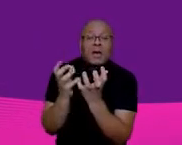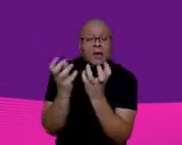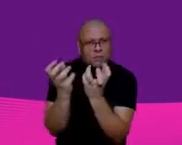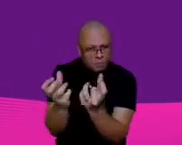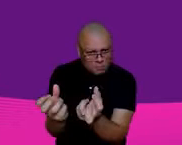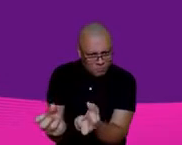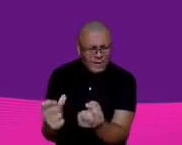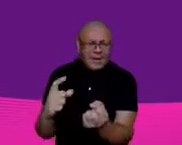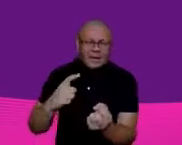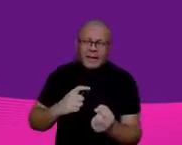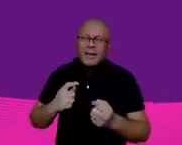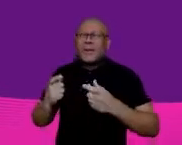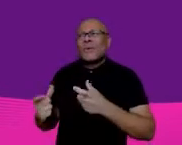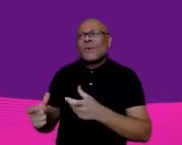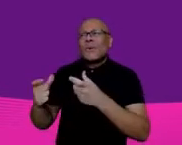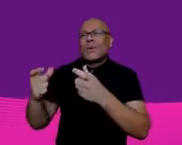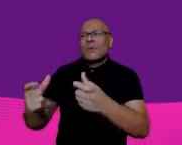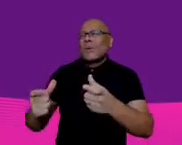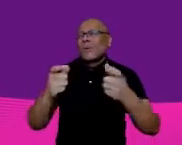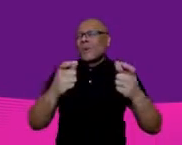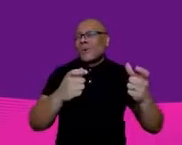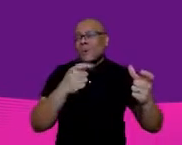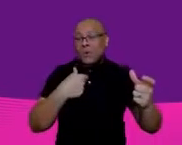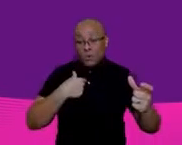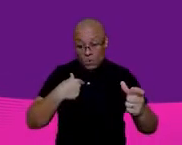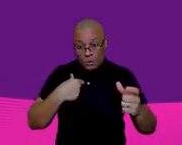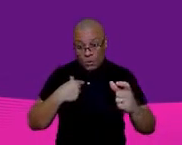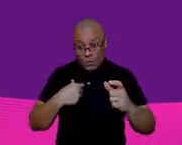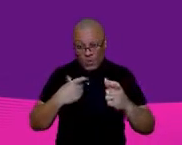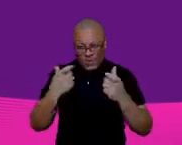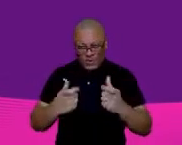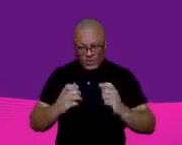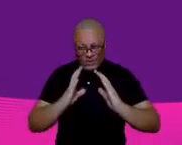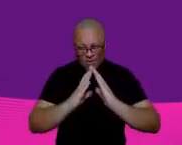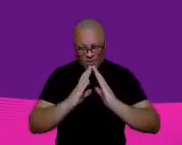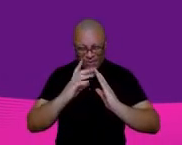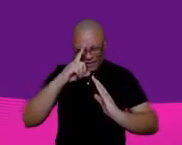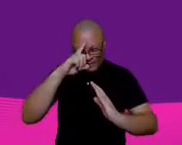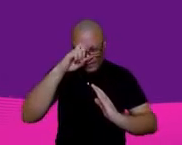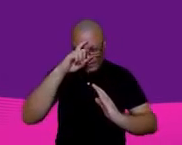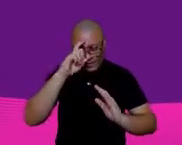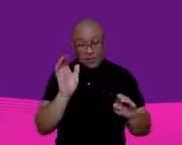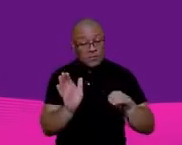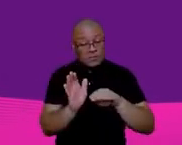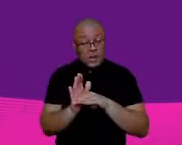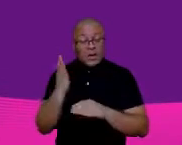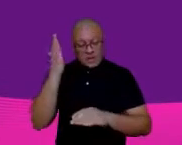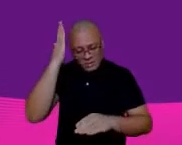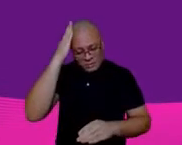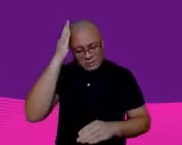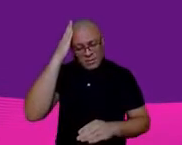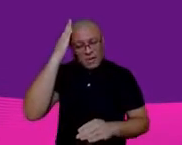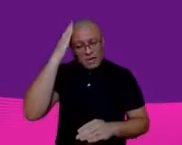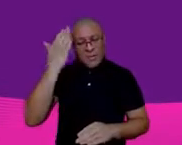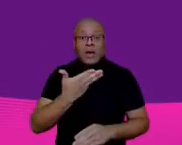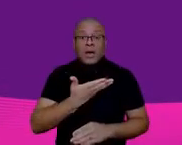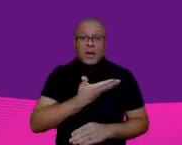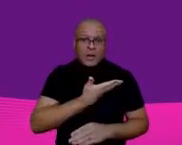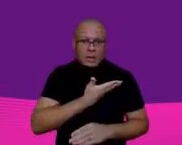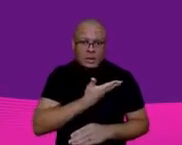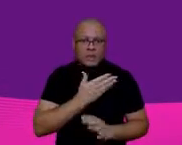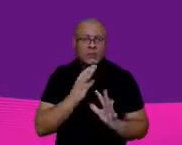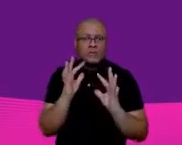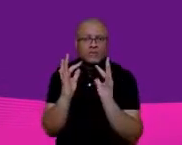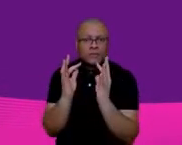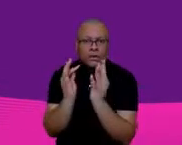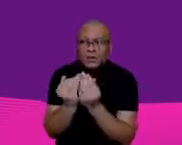locais, exatamente para o meu consultório, porque sabem como amigos e familiares passaram pelo procedimento com